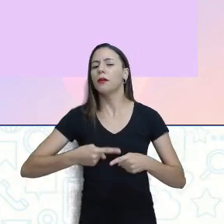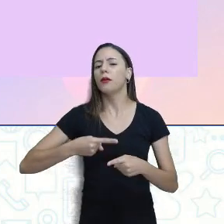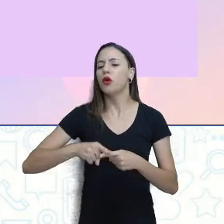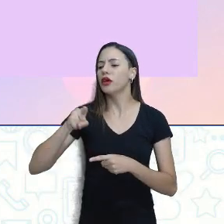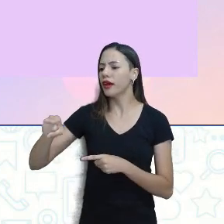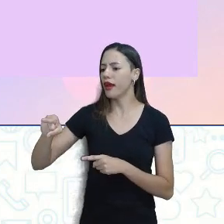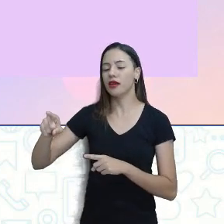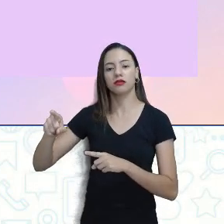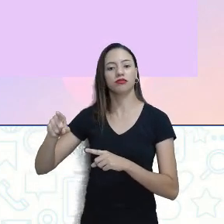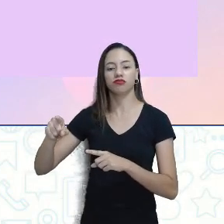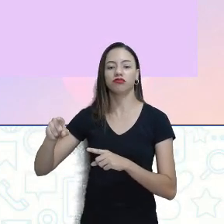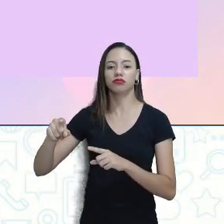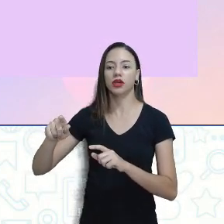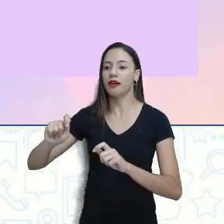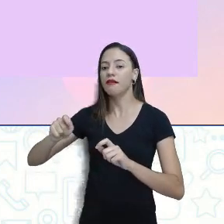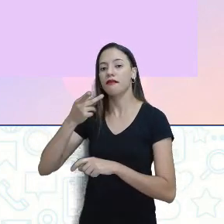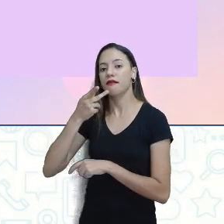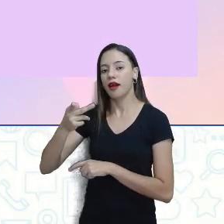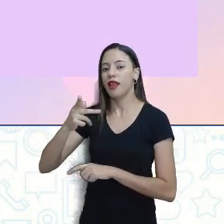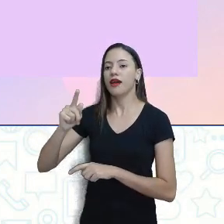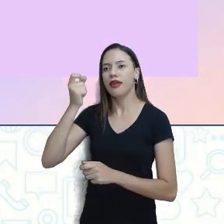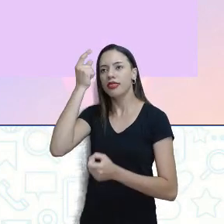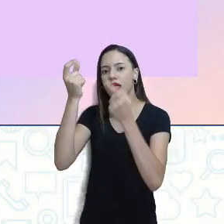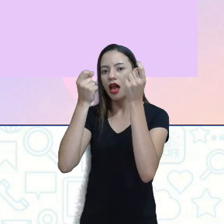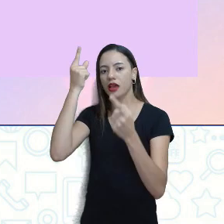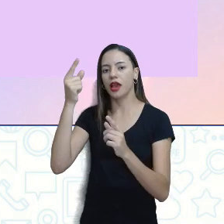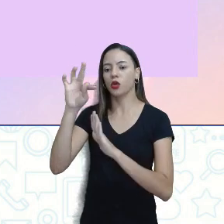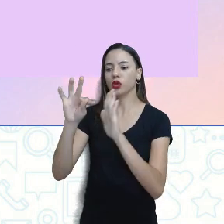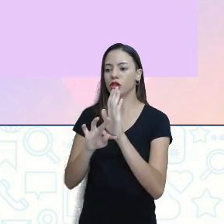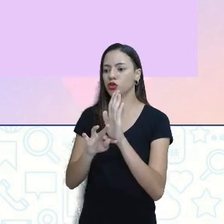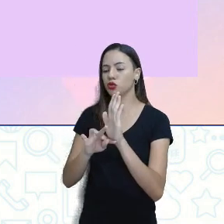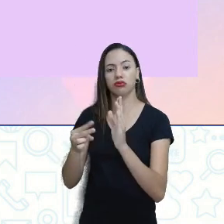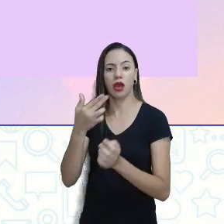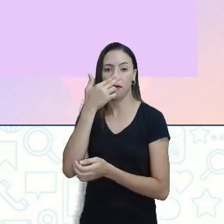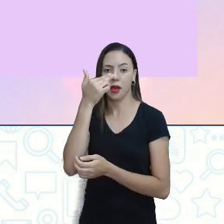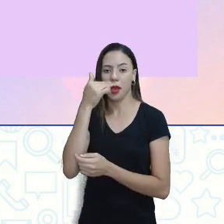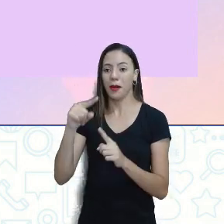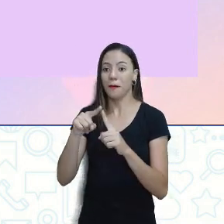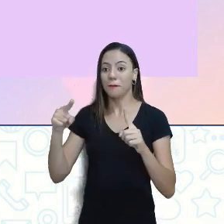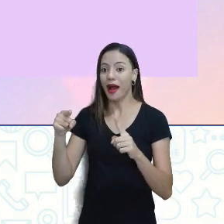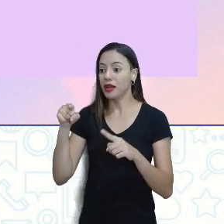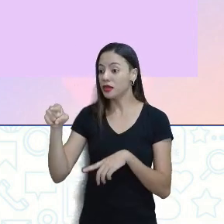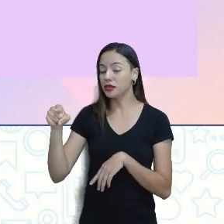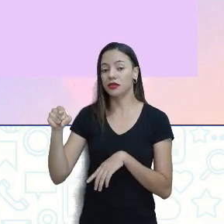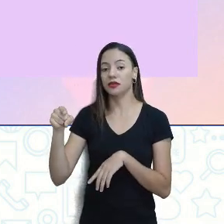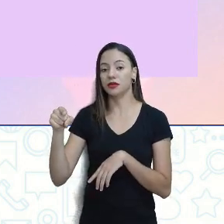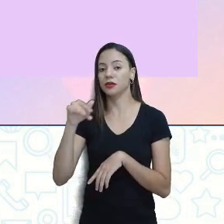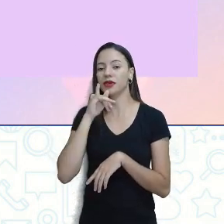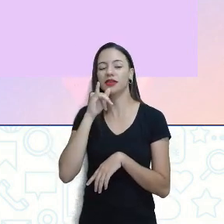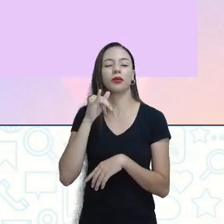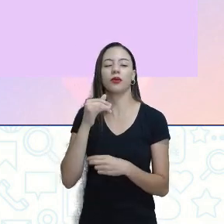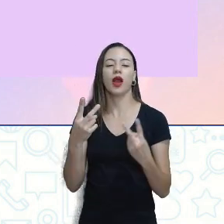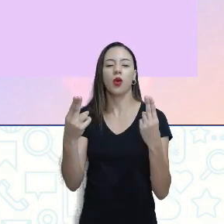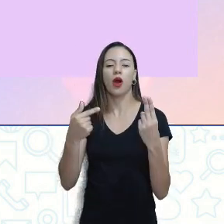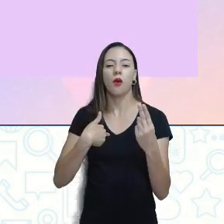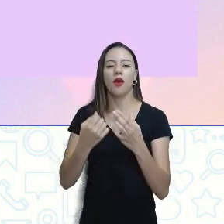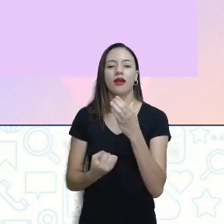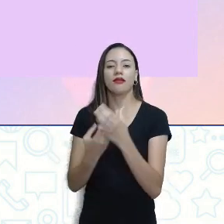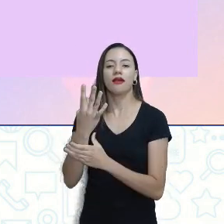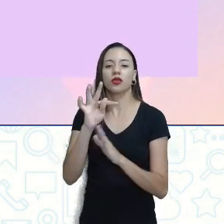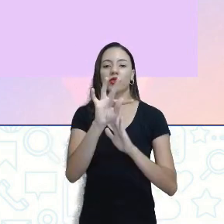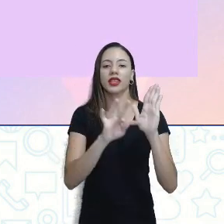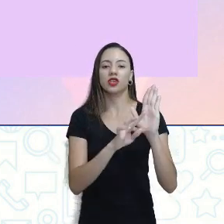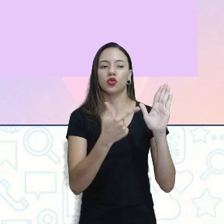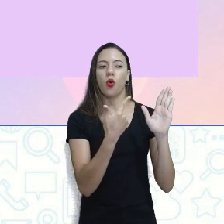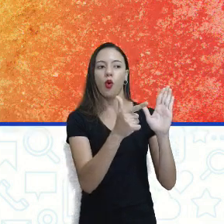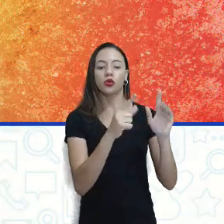do texto-fonte, mas sem utilizar esse texto. Ou seja, é a recriação do texto, mantendo a mesma ideia com